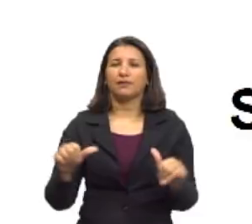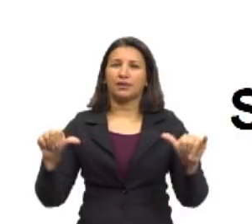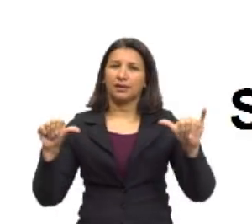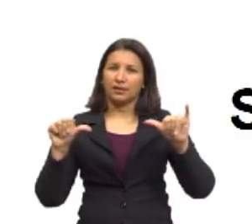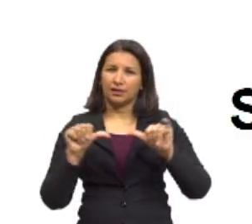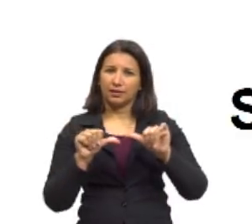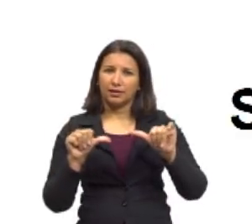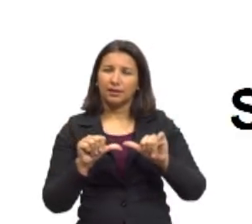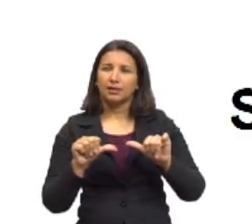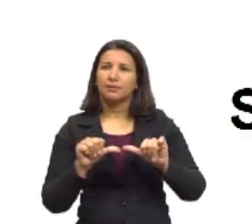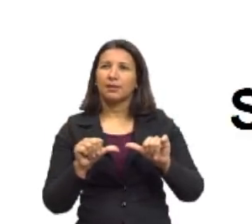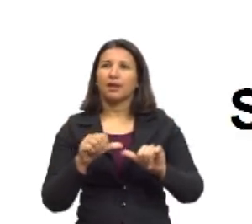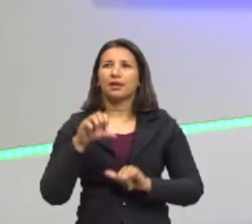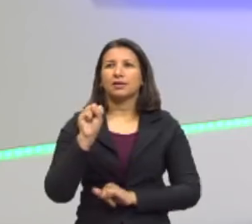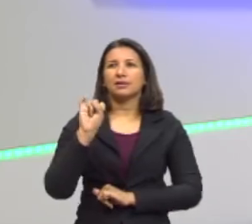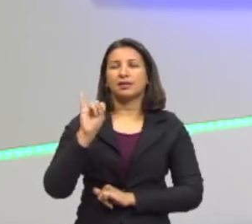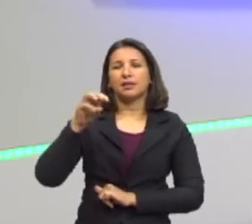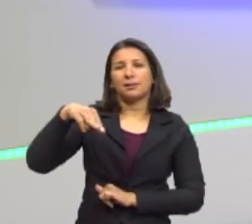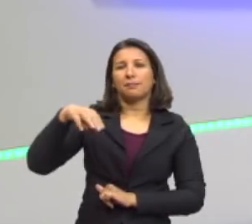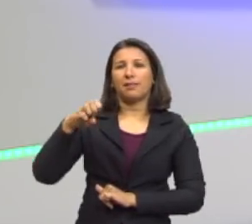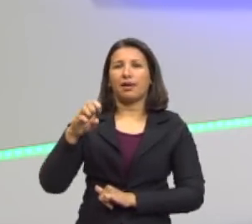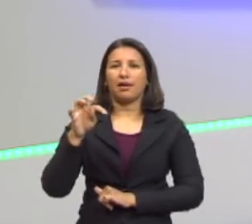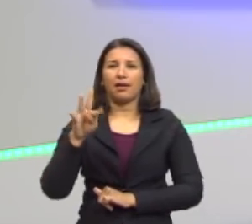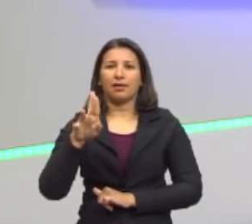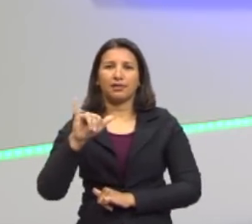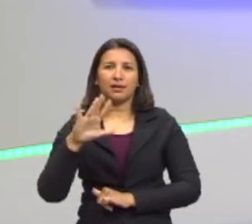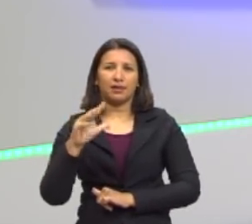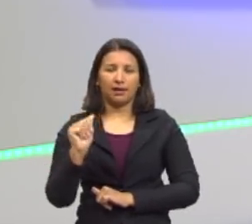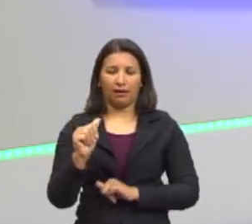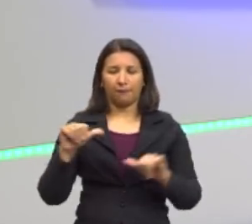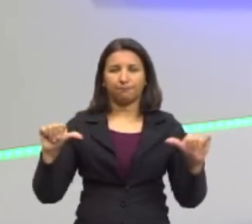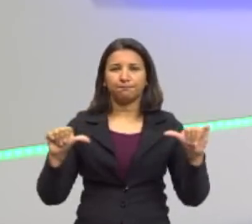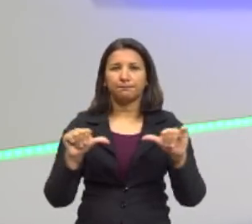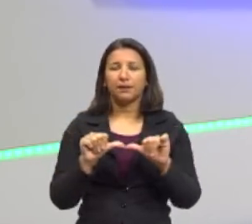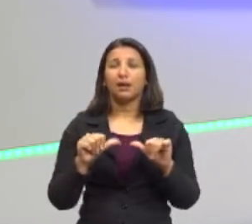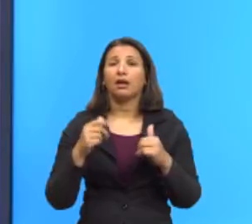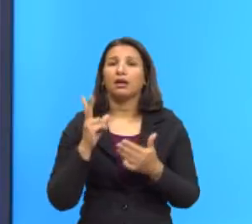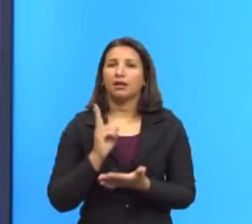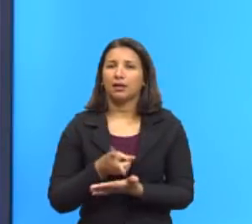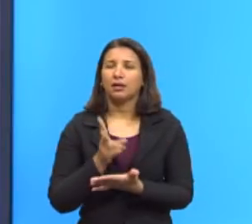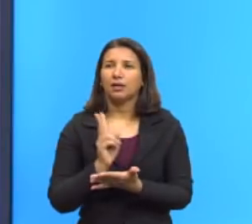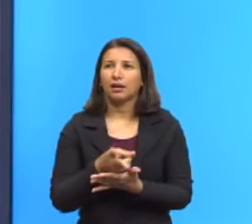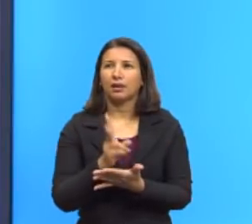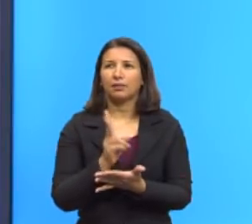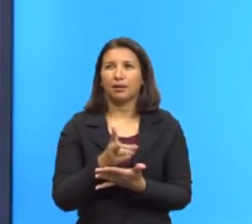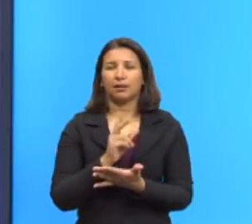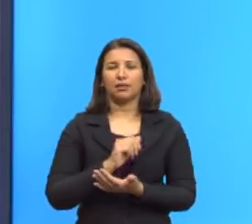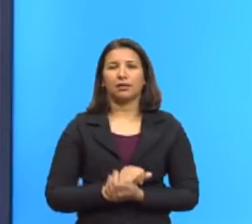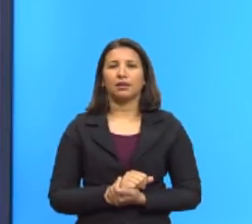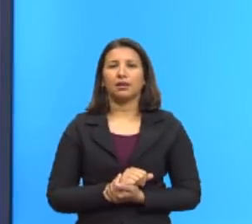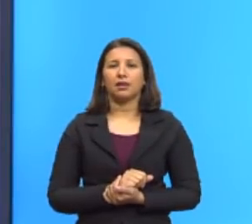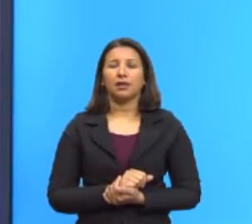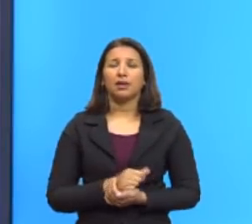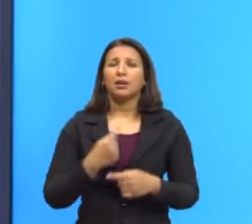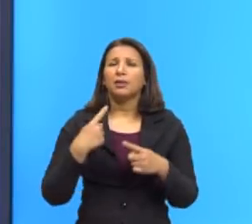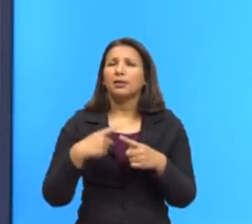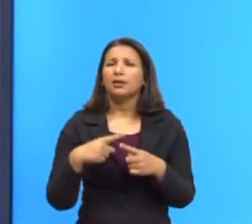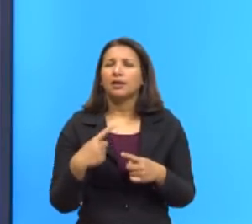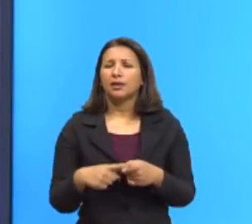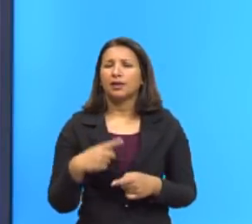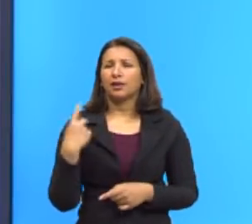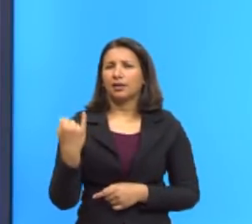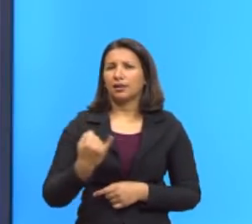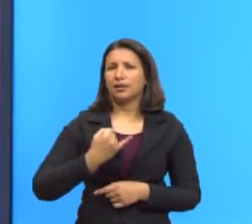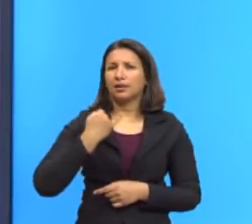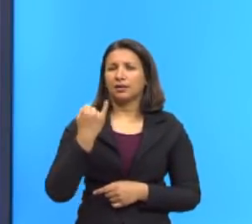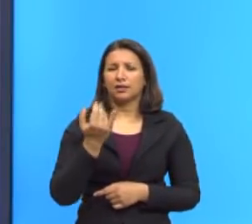igual e simétrica. Né? É importante a gente saber as denominações da imagem, porque entre vários espelhos vão ter as